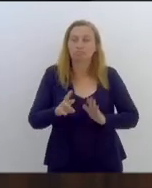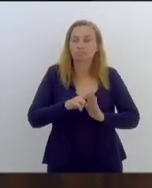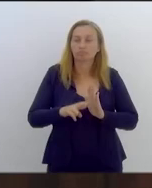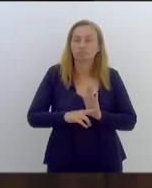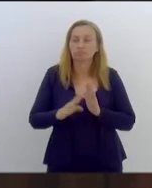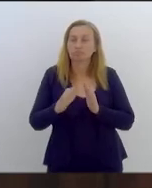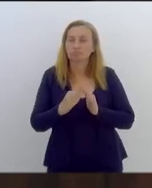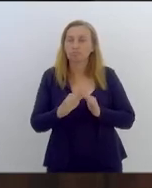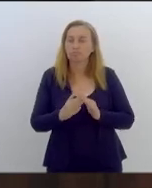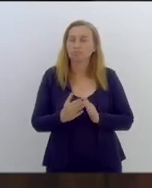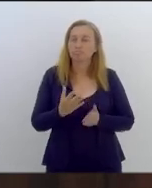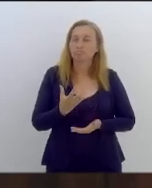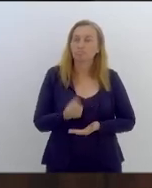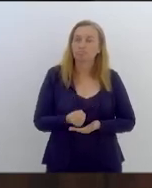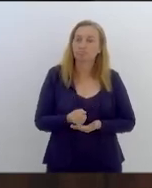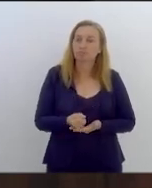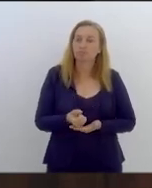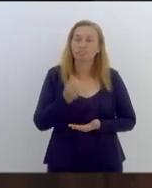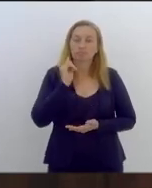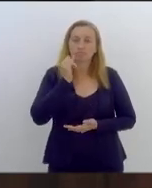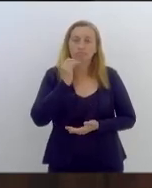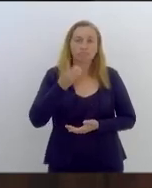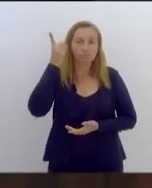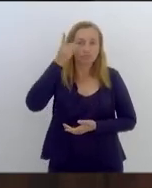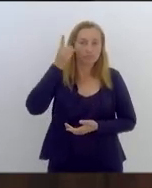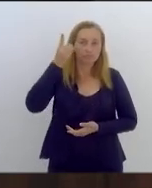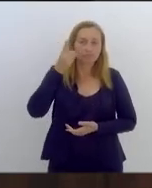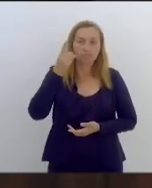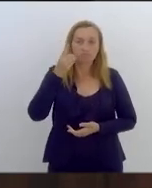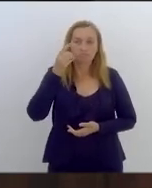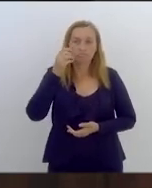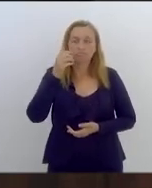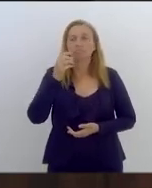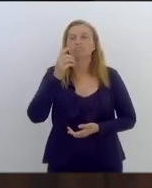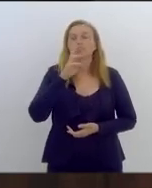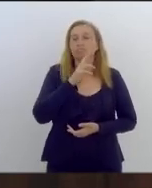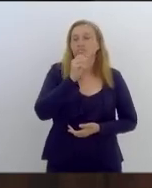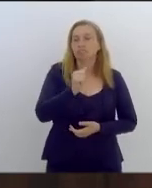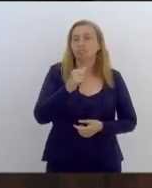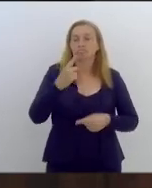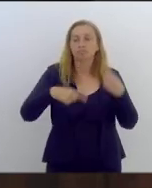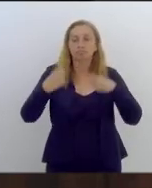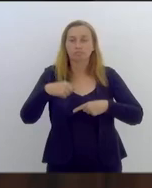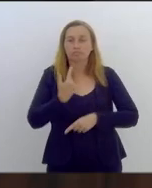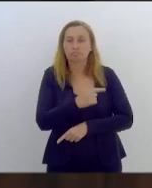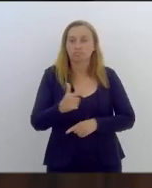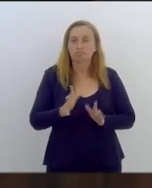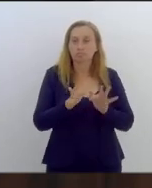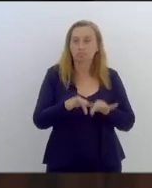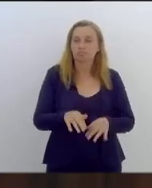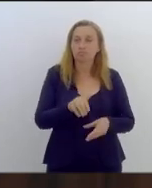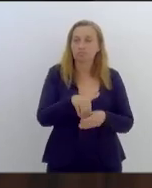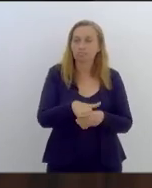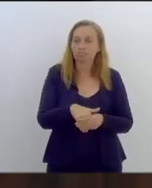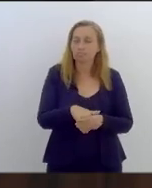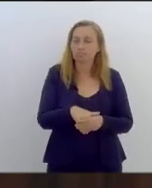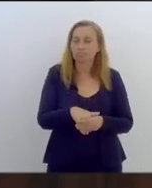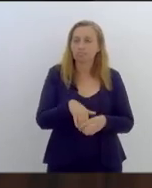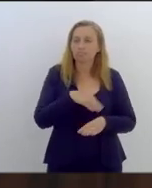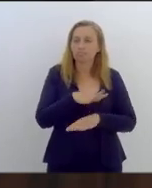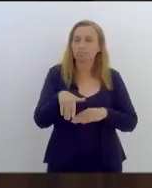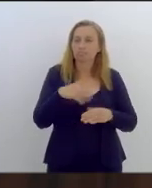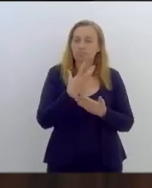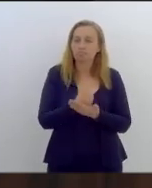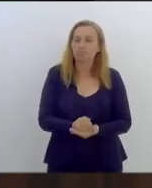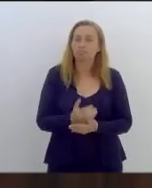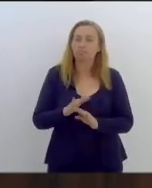Normas Internas e Proposições Externas, favorável, relator, deputado Rodrigo Amorim. Em discussão, não havendo quem queira discutir, encerrada a discussão, em